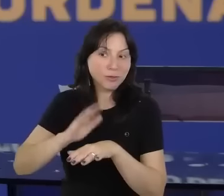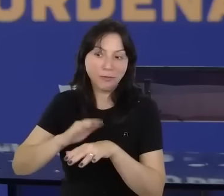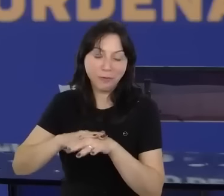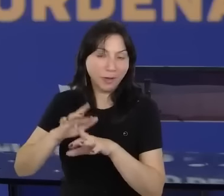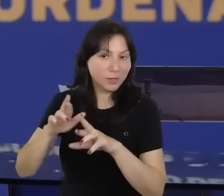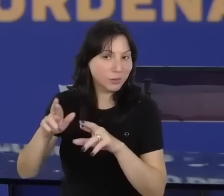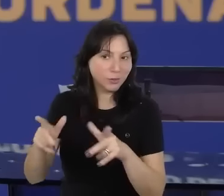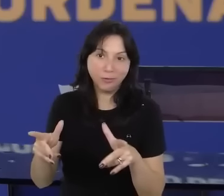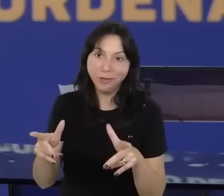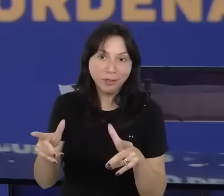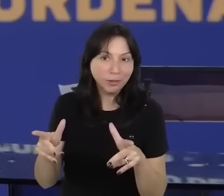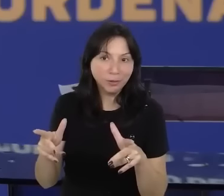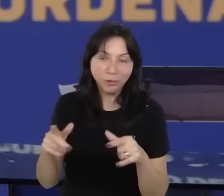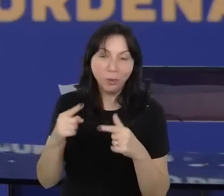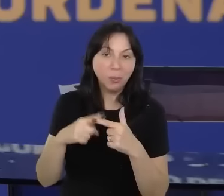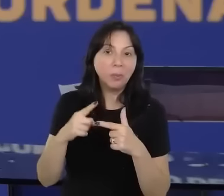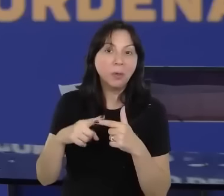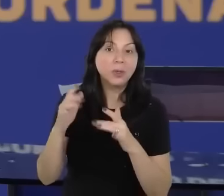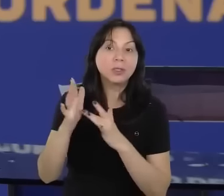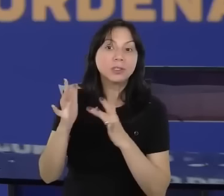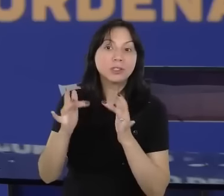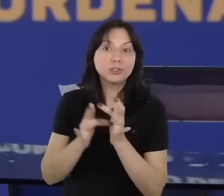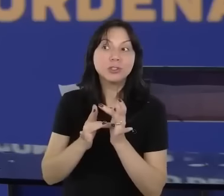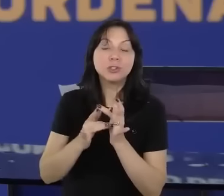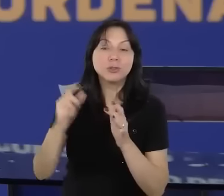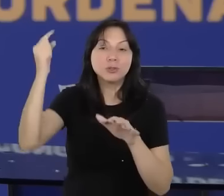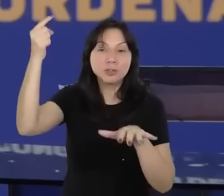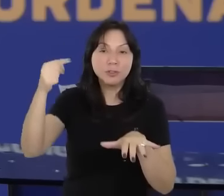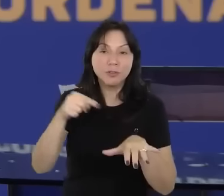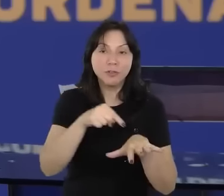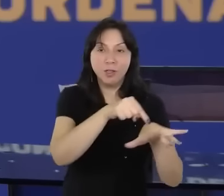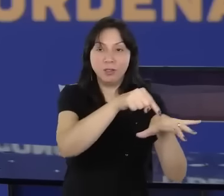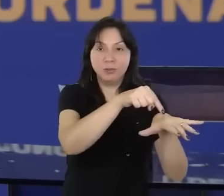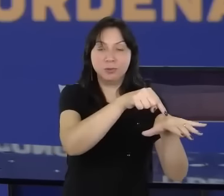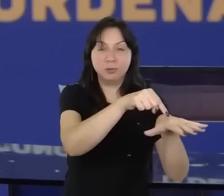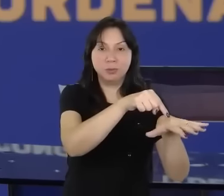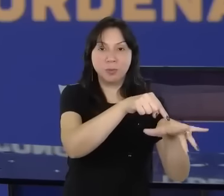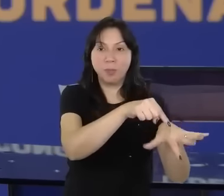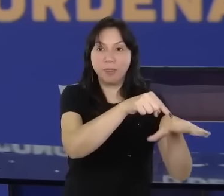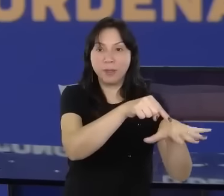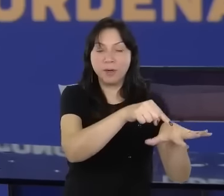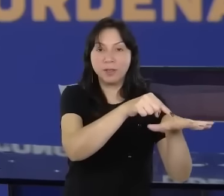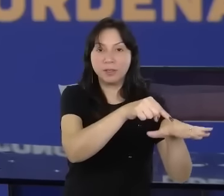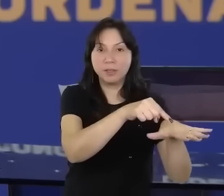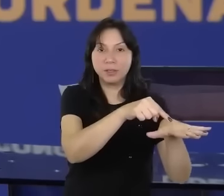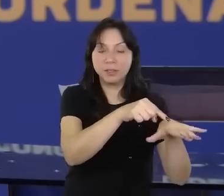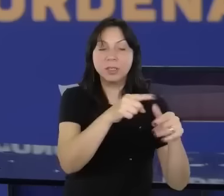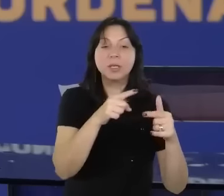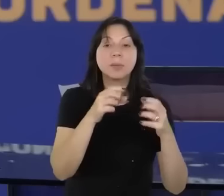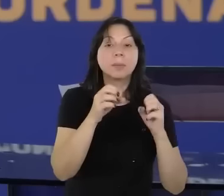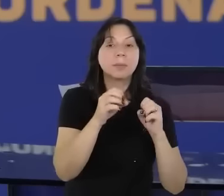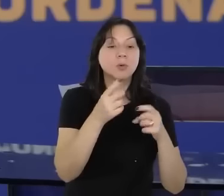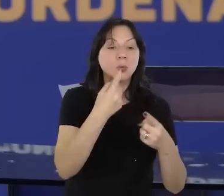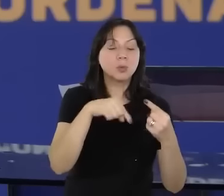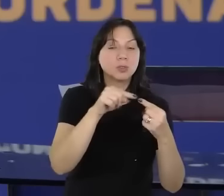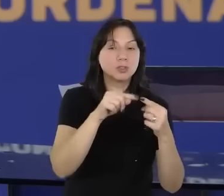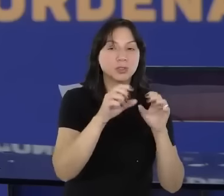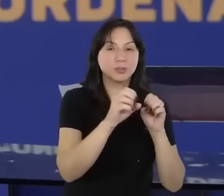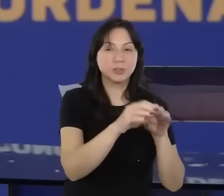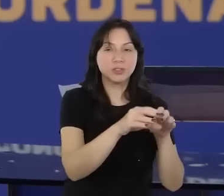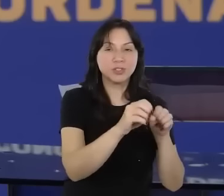veio andando sobre o mar para ensinar os discípulos uma coisa aquilo que é maior do que eles está literalmente